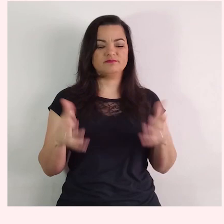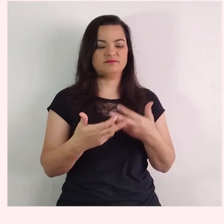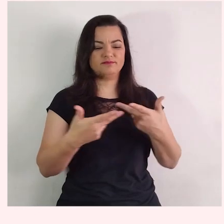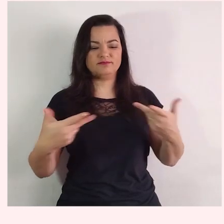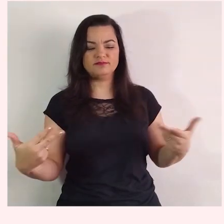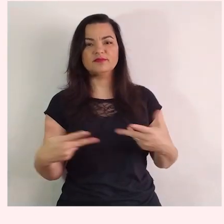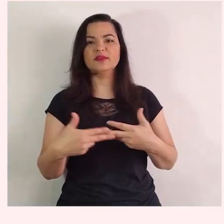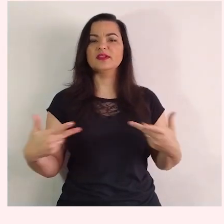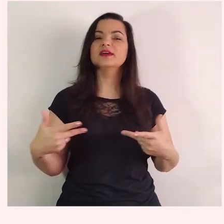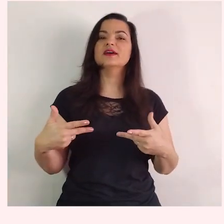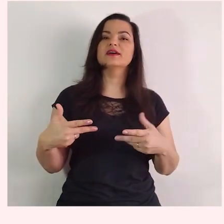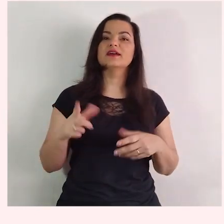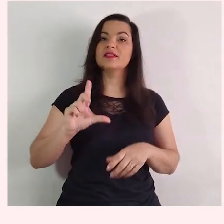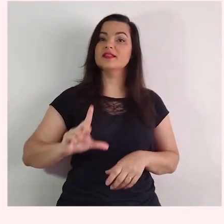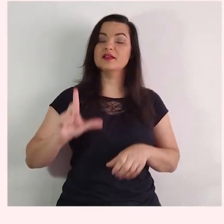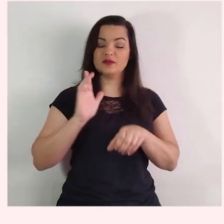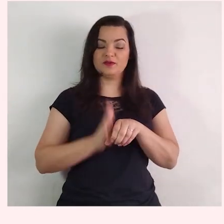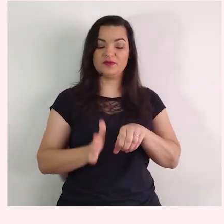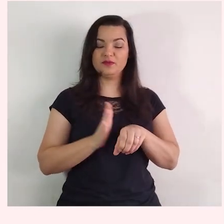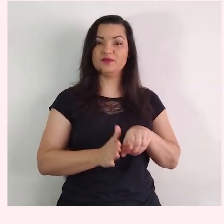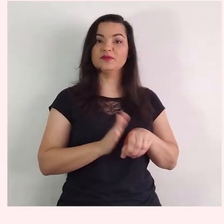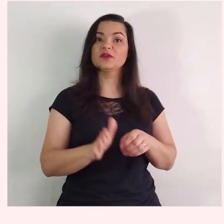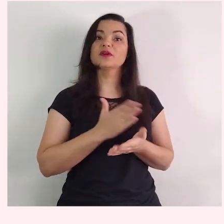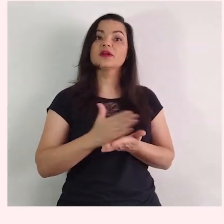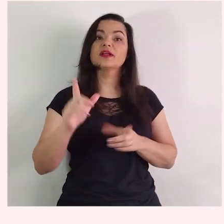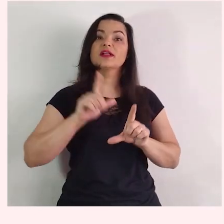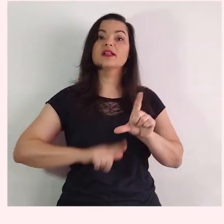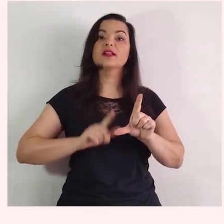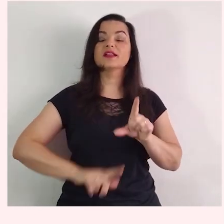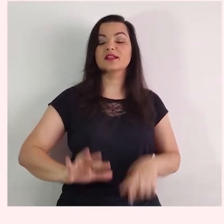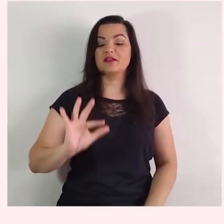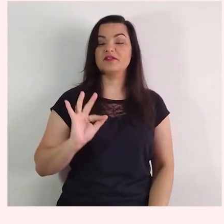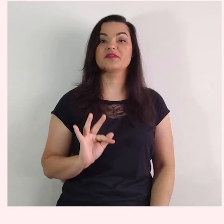e legumes frescos que começam com a letra F.